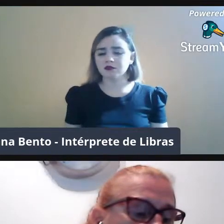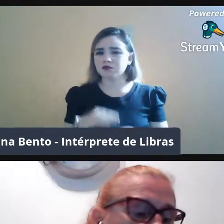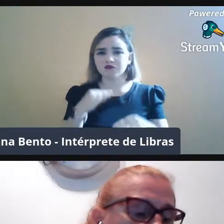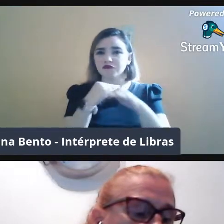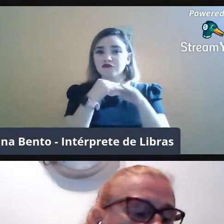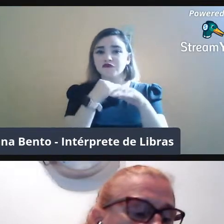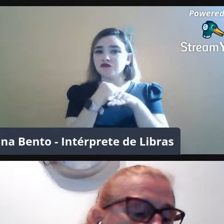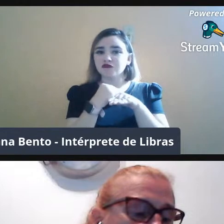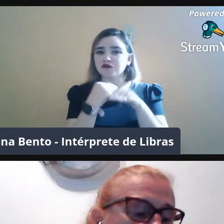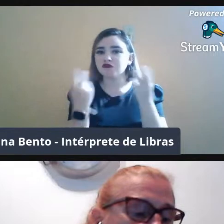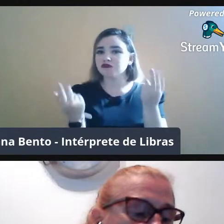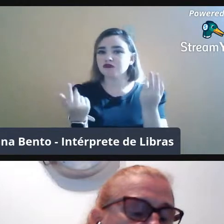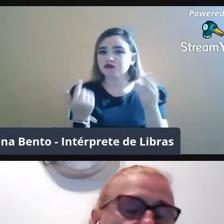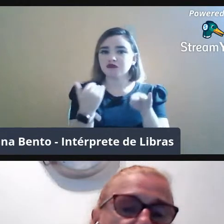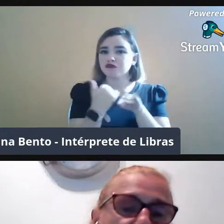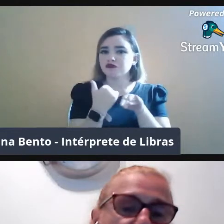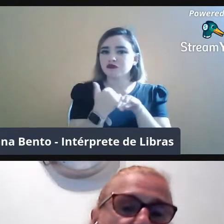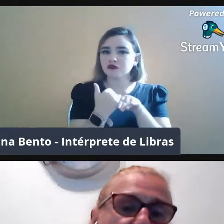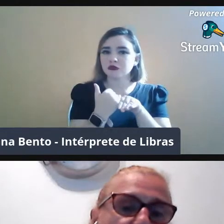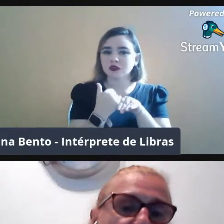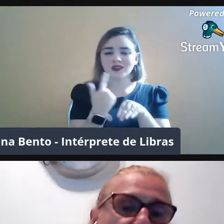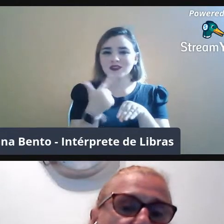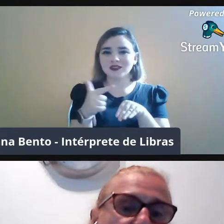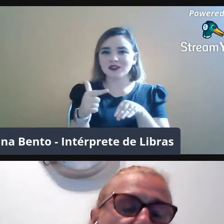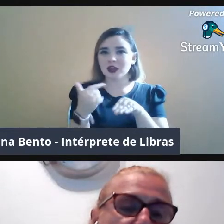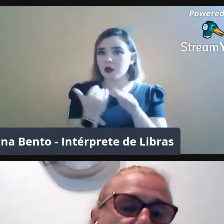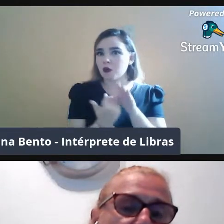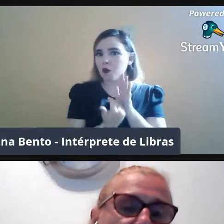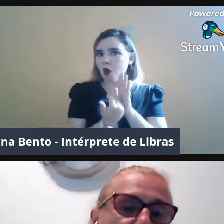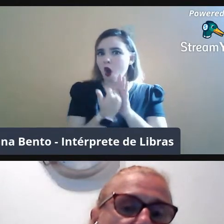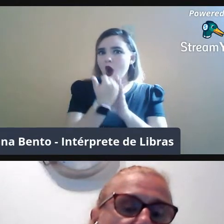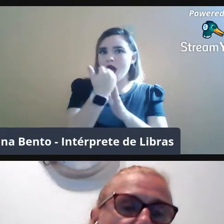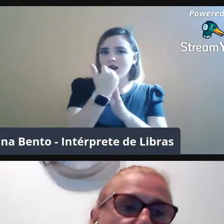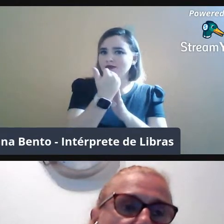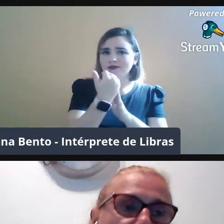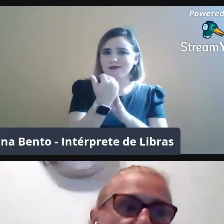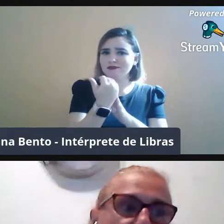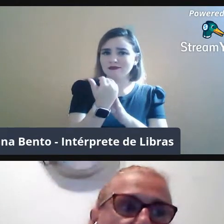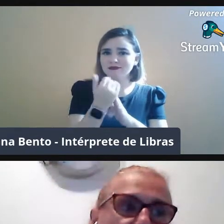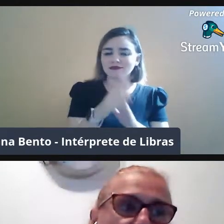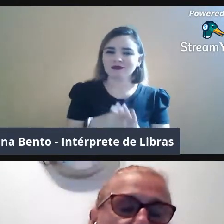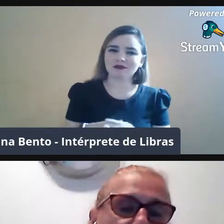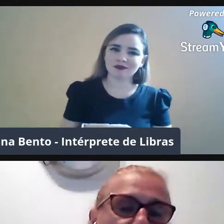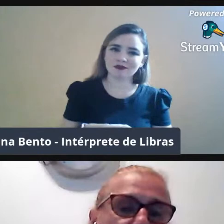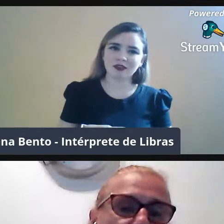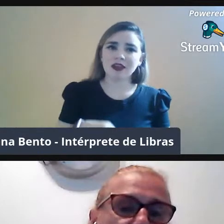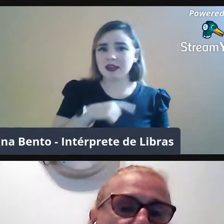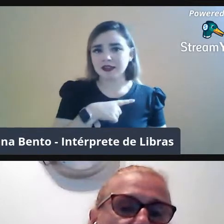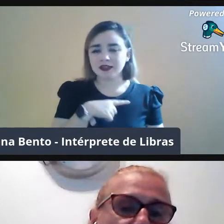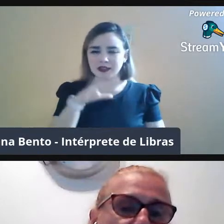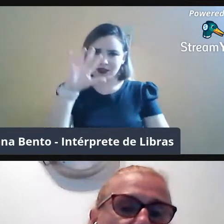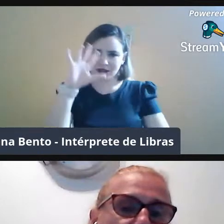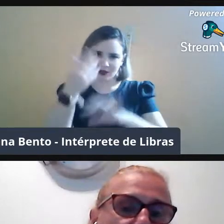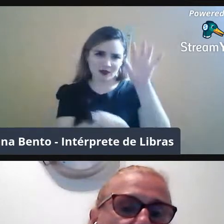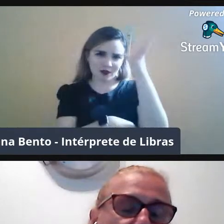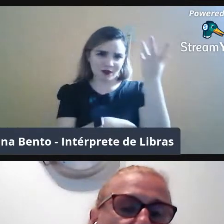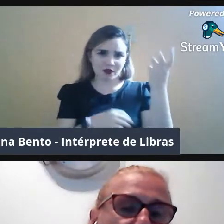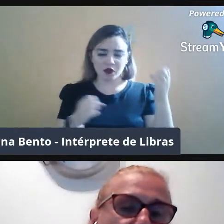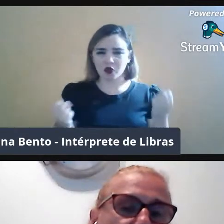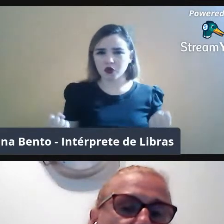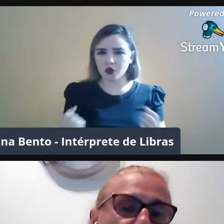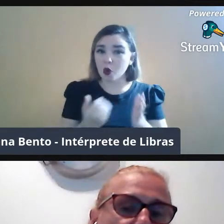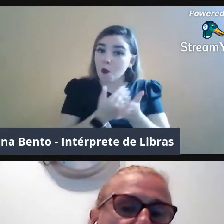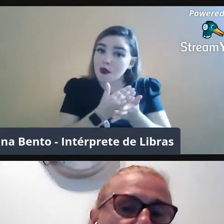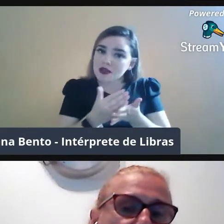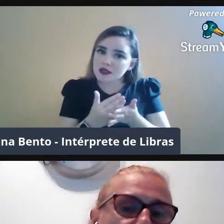compatíveis, ou seja, não sobra muito oxigênio. Quando você tem uma floresta que está começando a crescer,